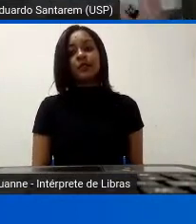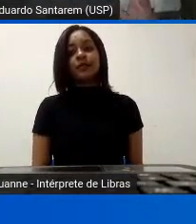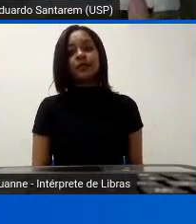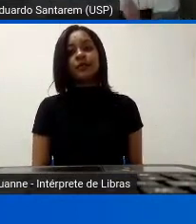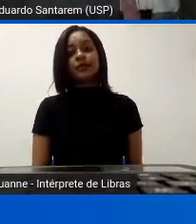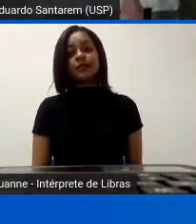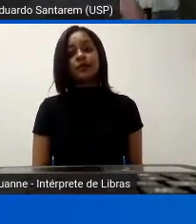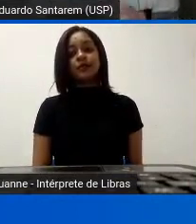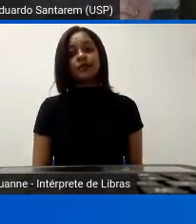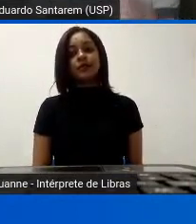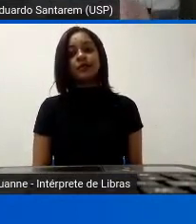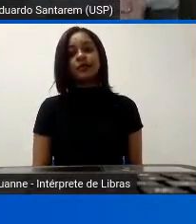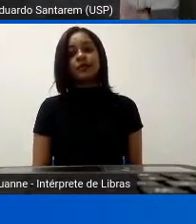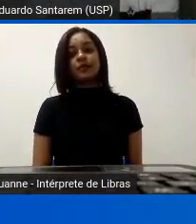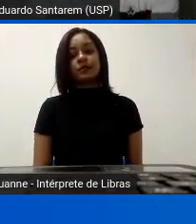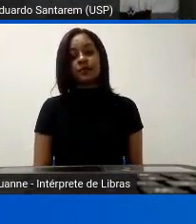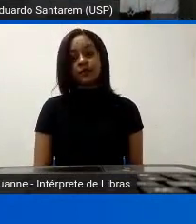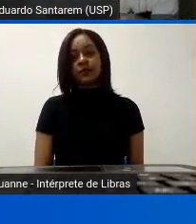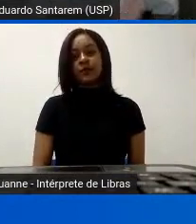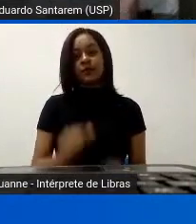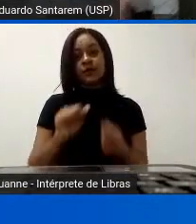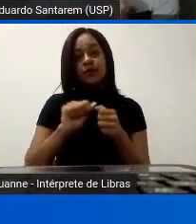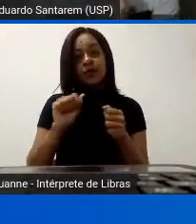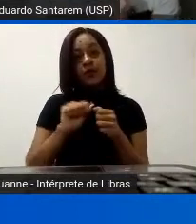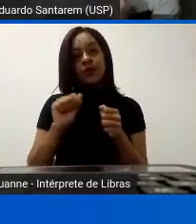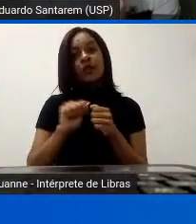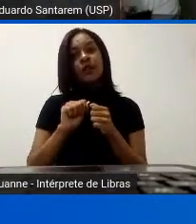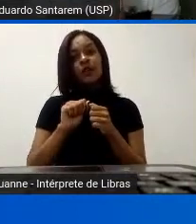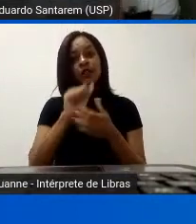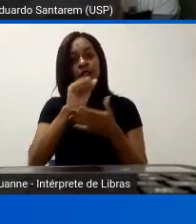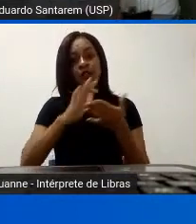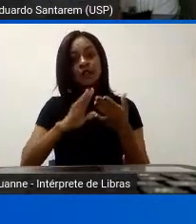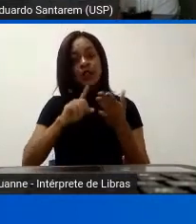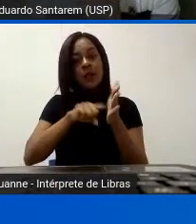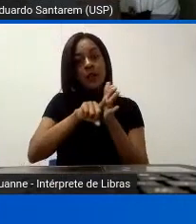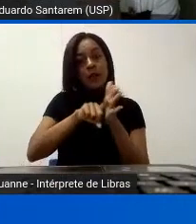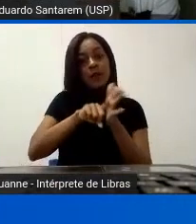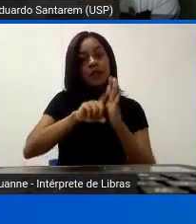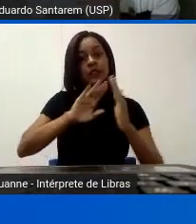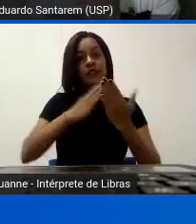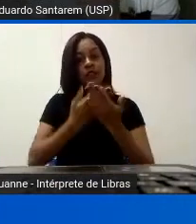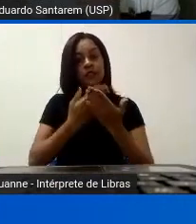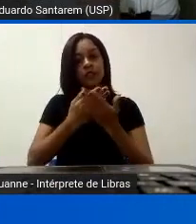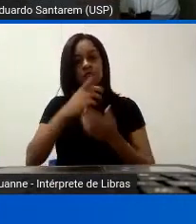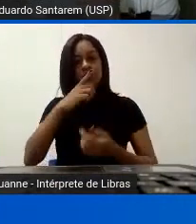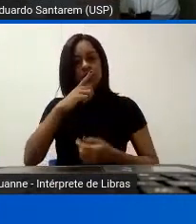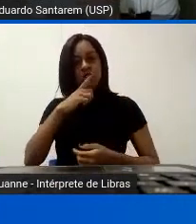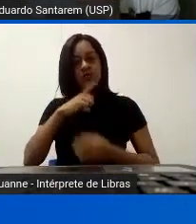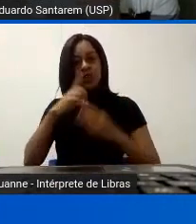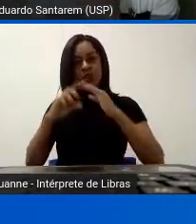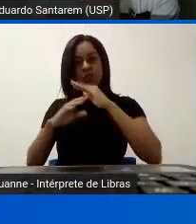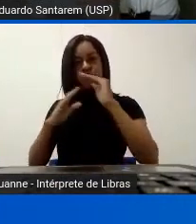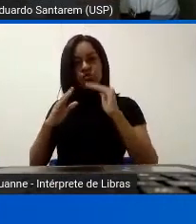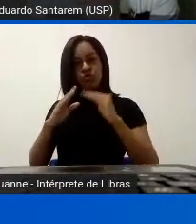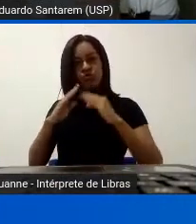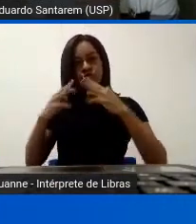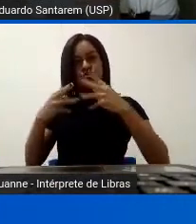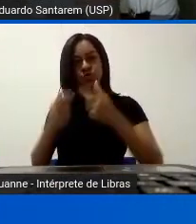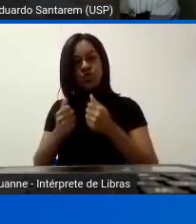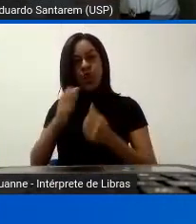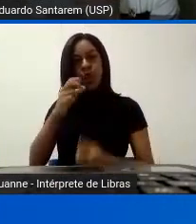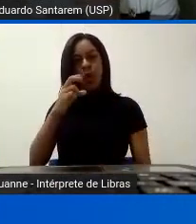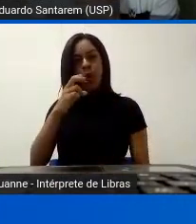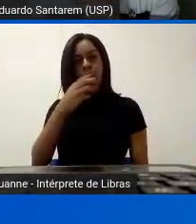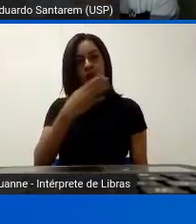realizou atividade ou pesquisas escolares aí eu tenho aqui no total sim 41% não